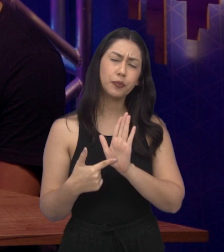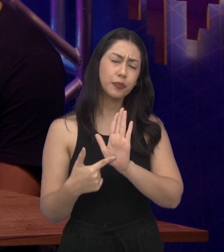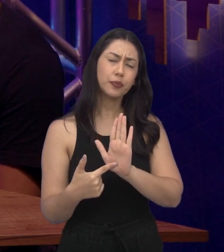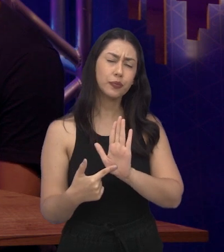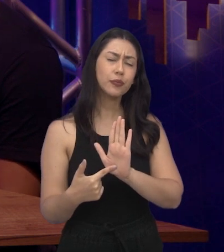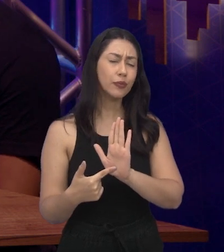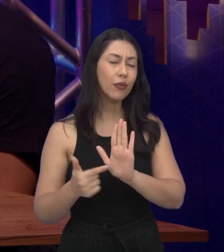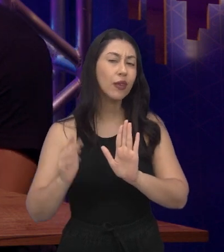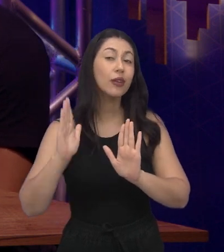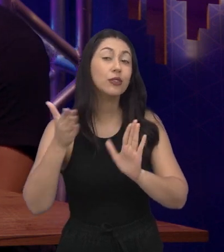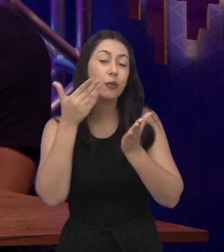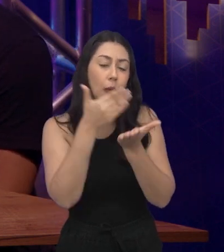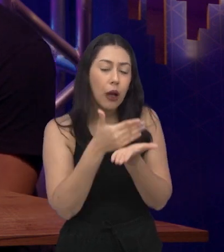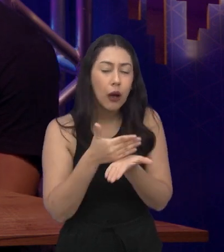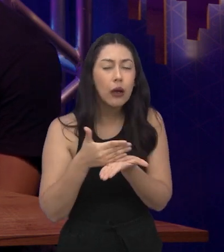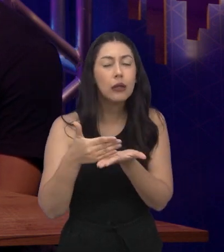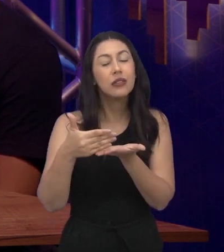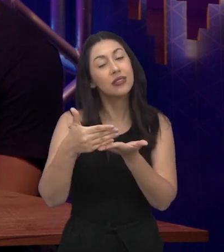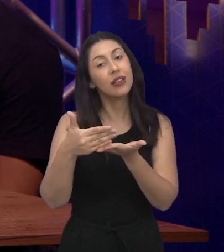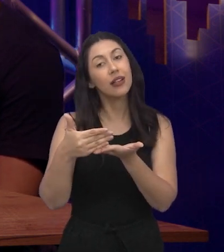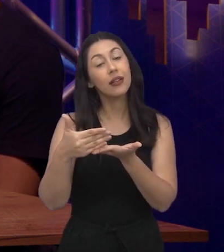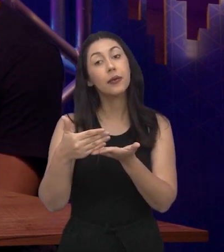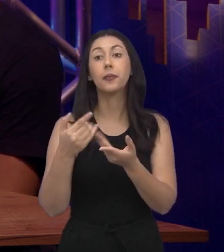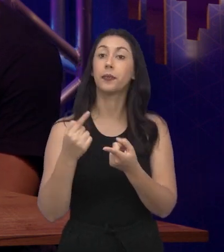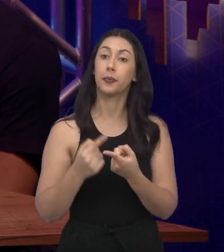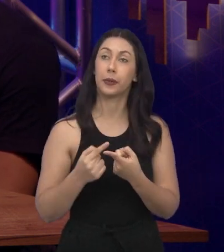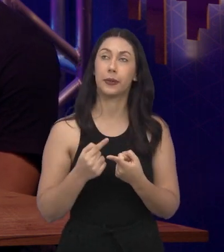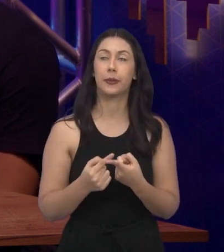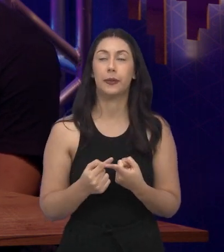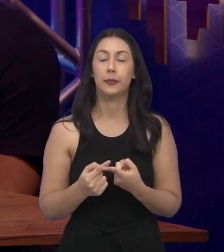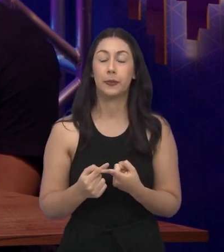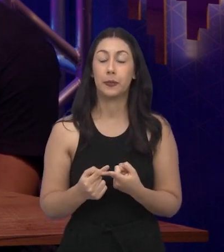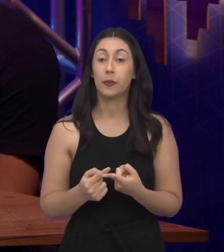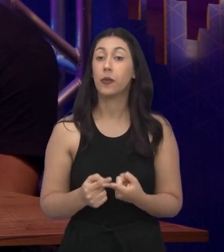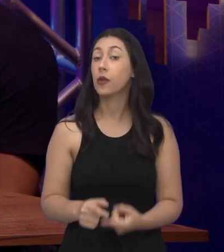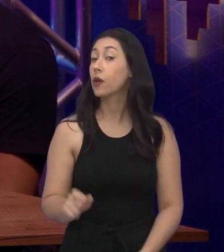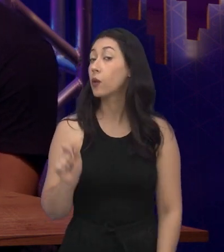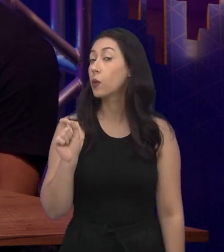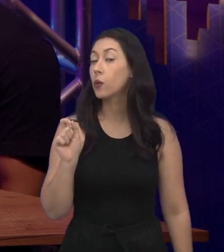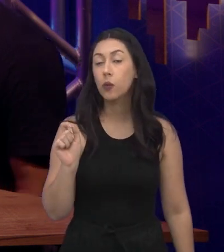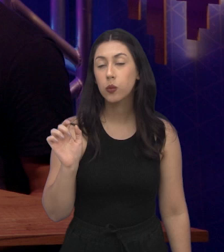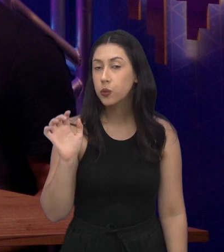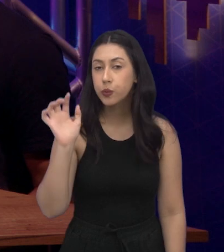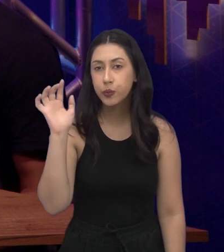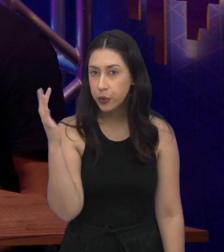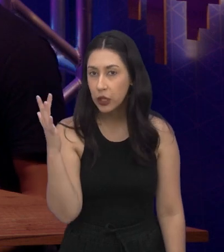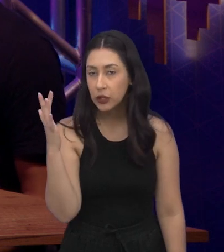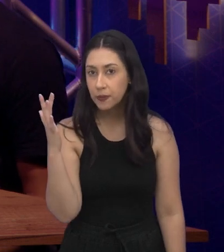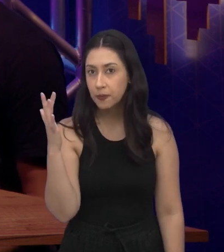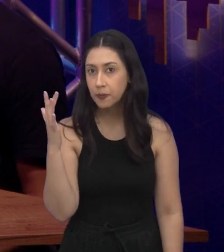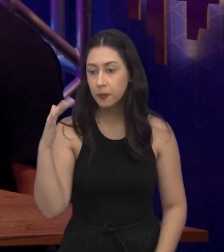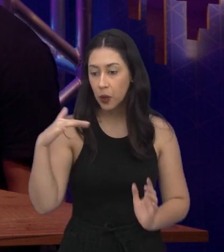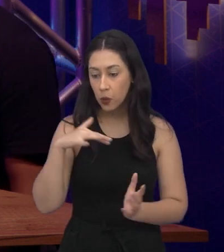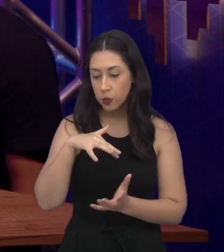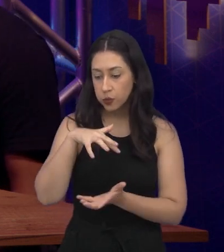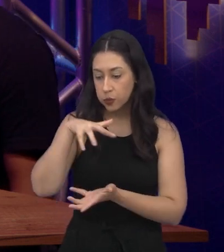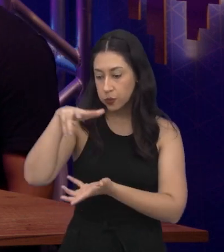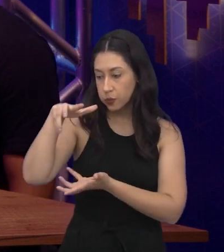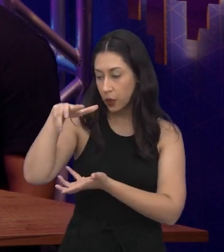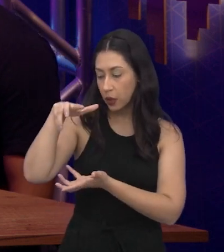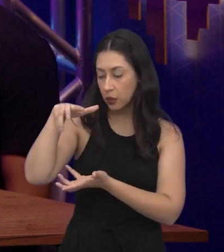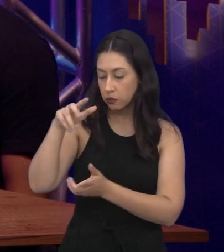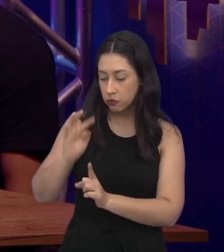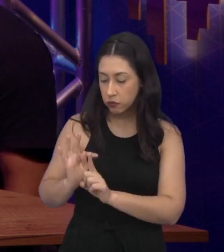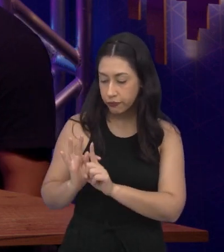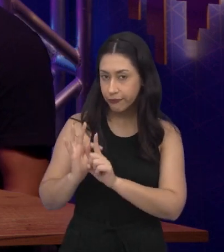já para a gente começar o programa, porque qual que é a situação? O aquecimento global